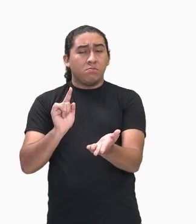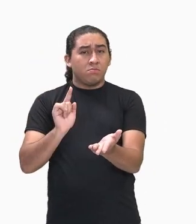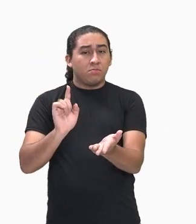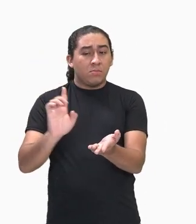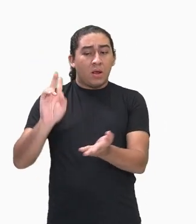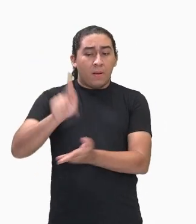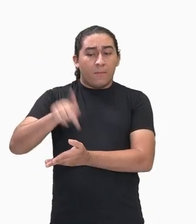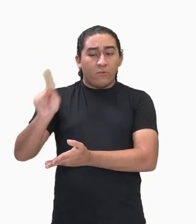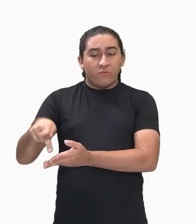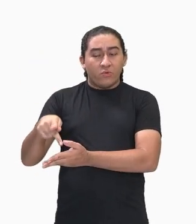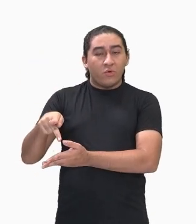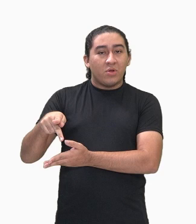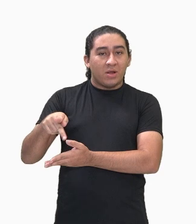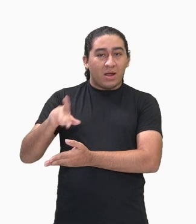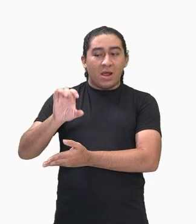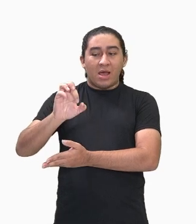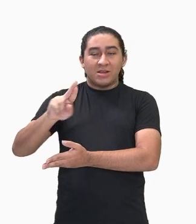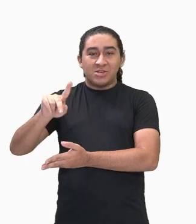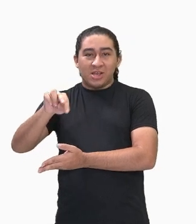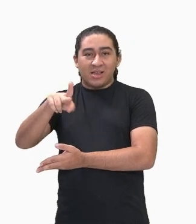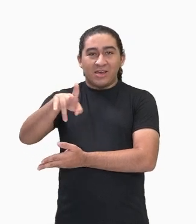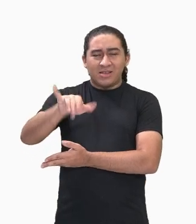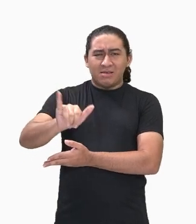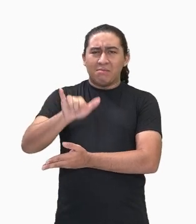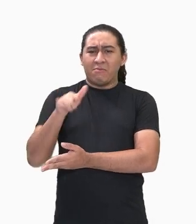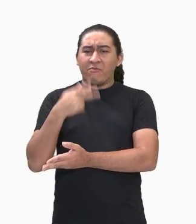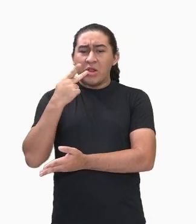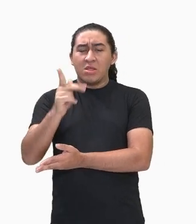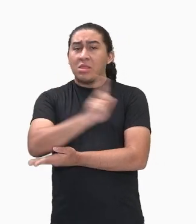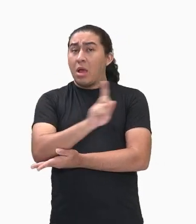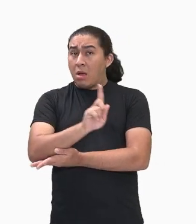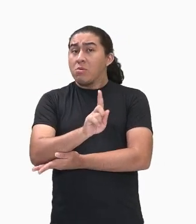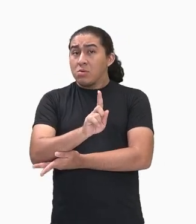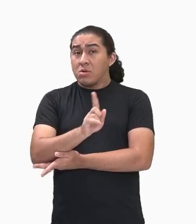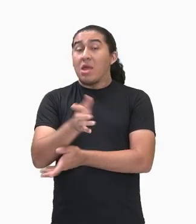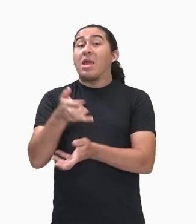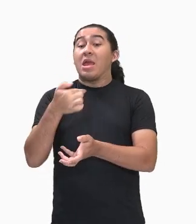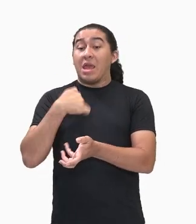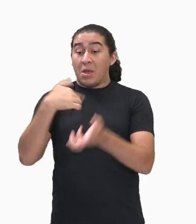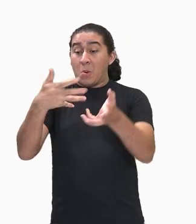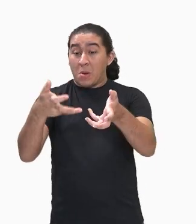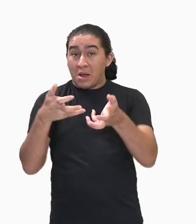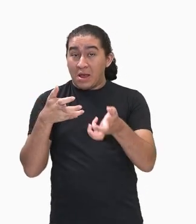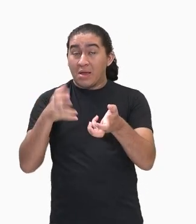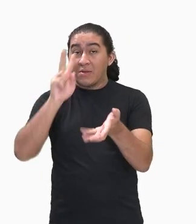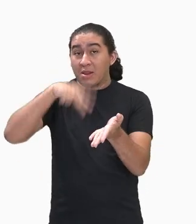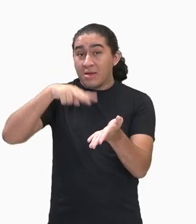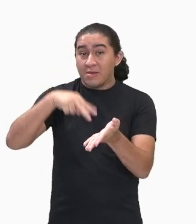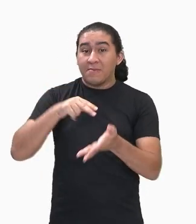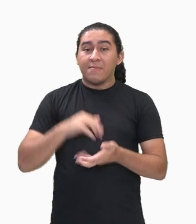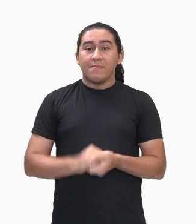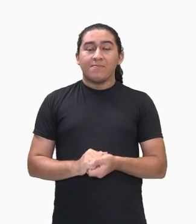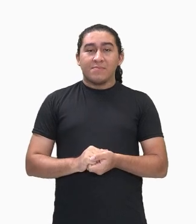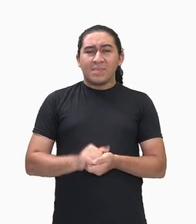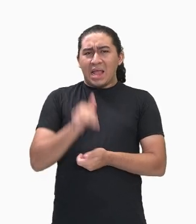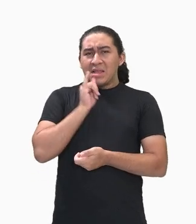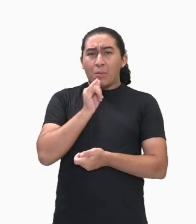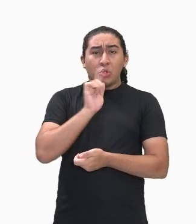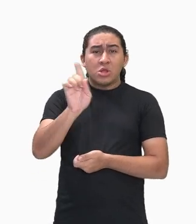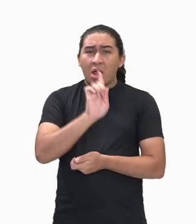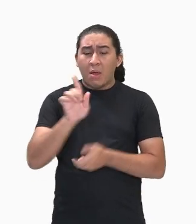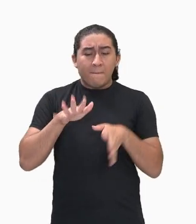professora Cristiane diz, não, quero ler. Então, olha, as mesmas